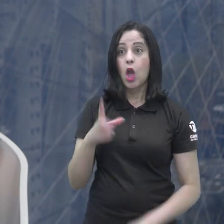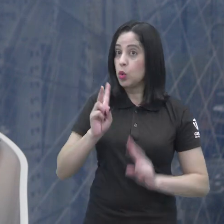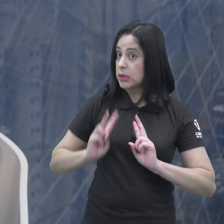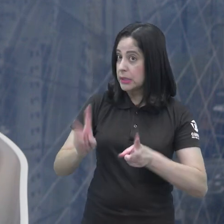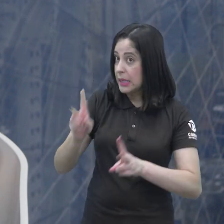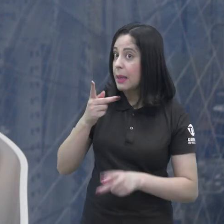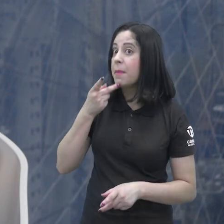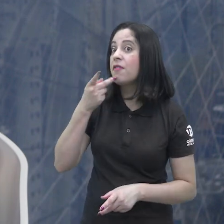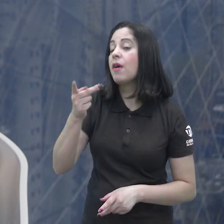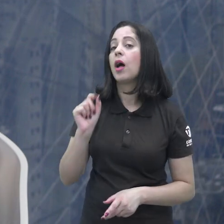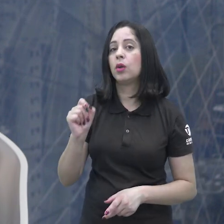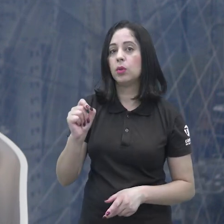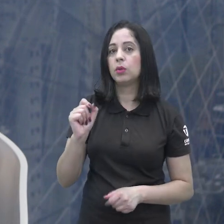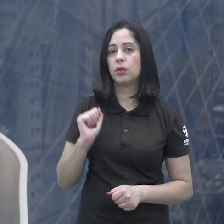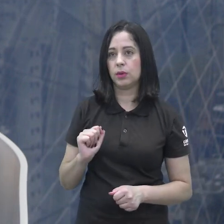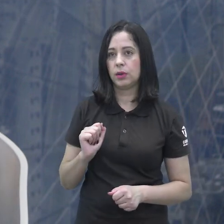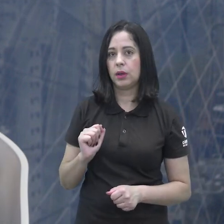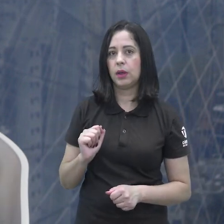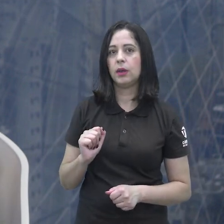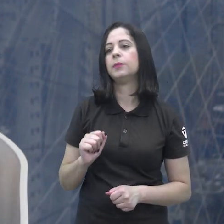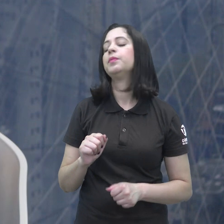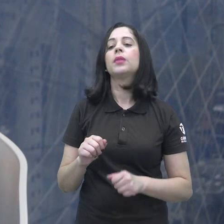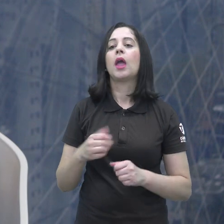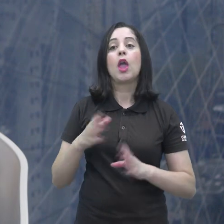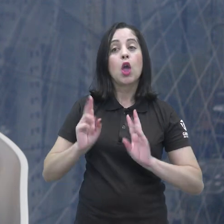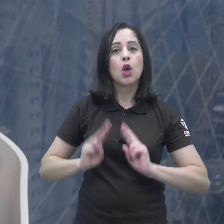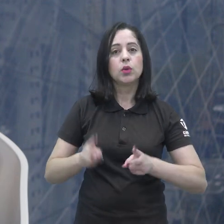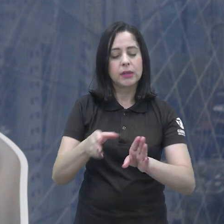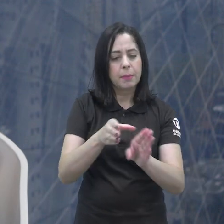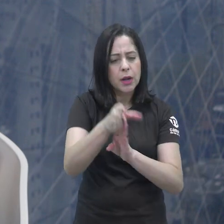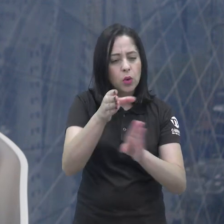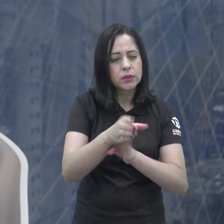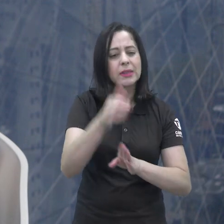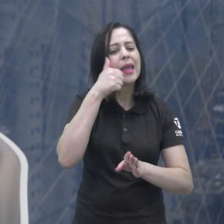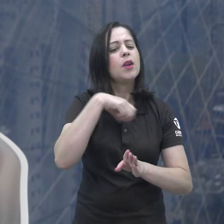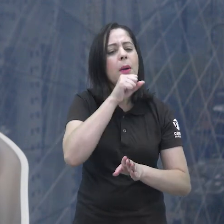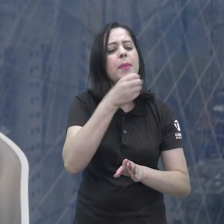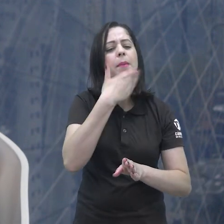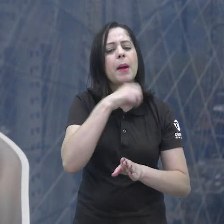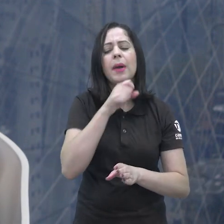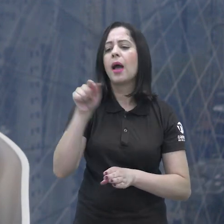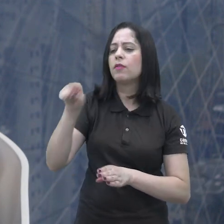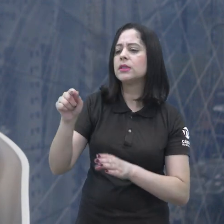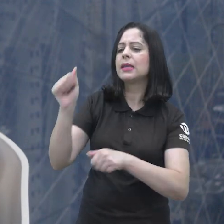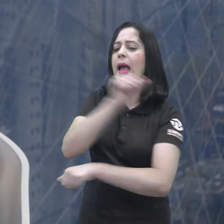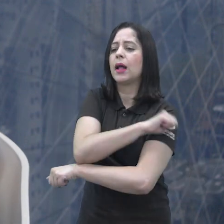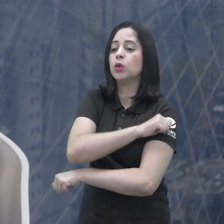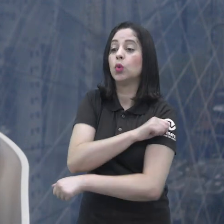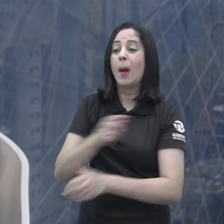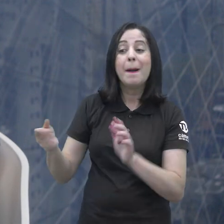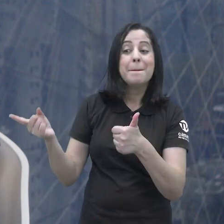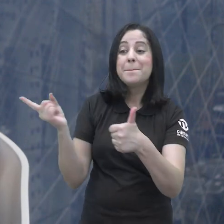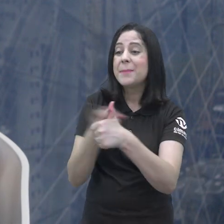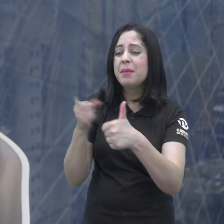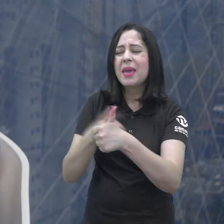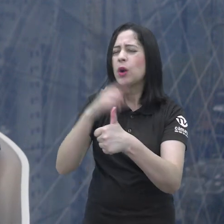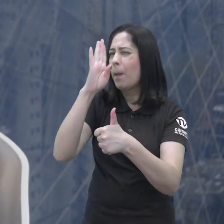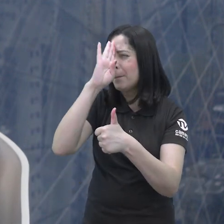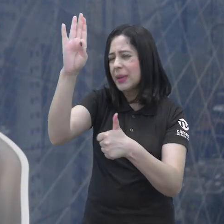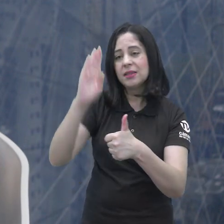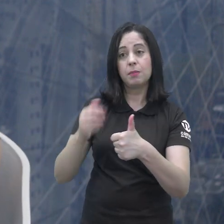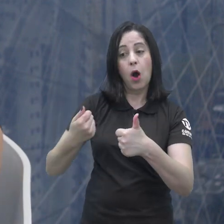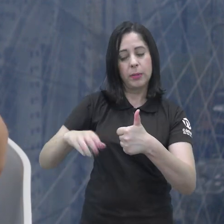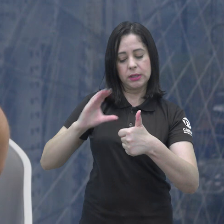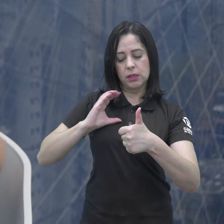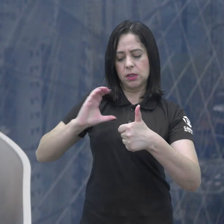Eu sempre falo, né, quando a gente vai fazer orientação com pais, orientação com alunos, eu falo primeiro o comportamento. Primeiro, você